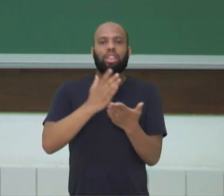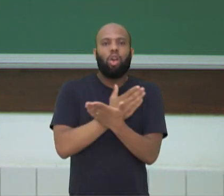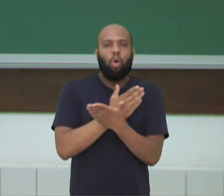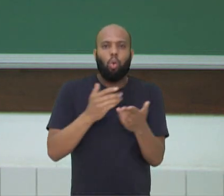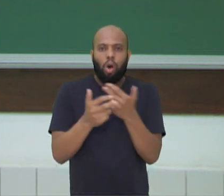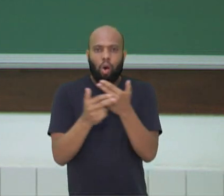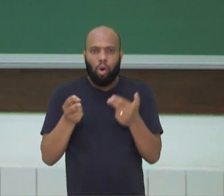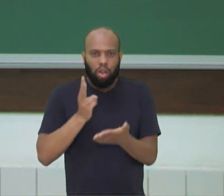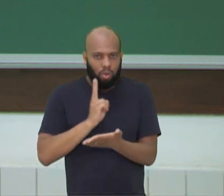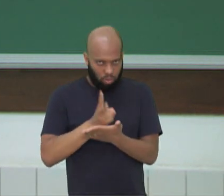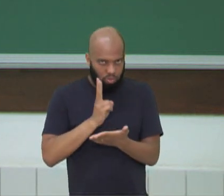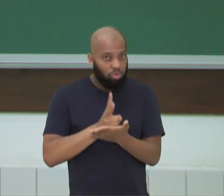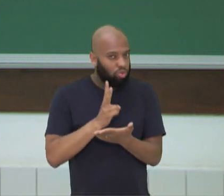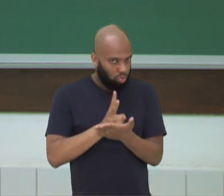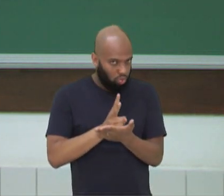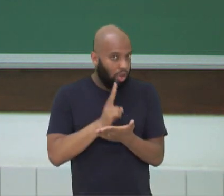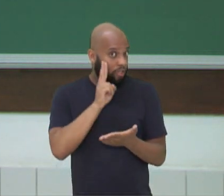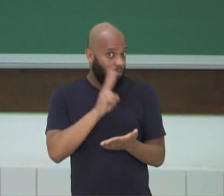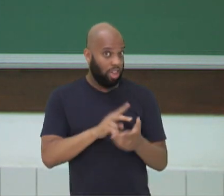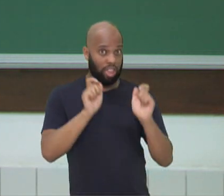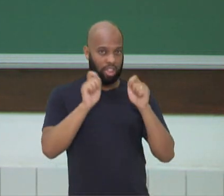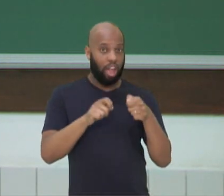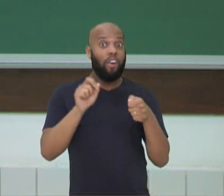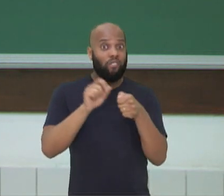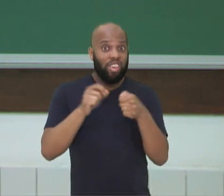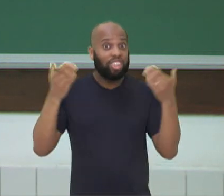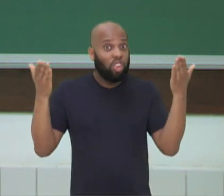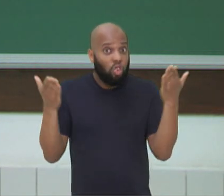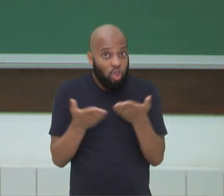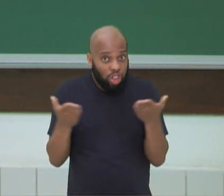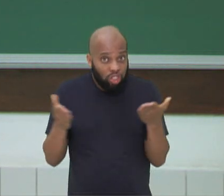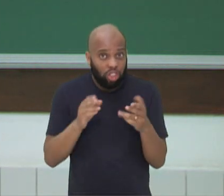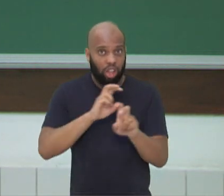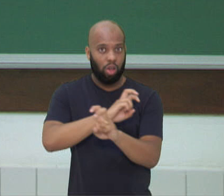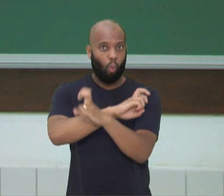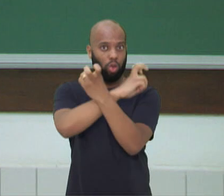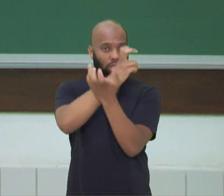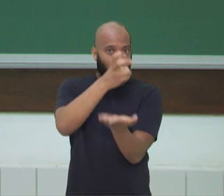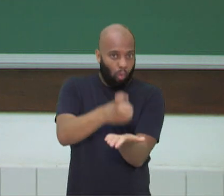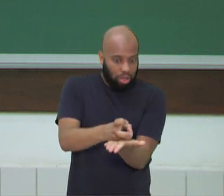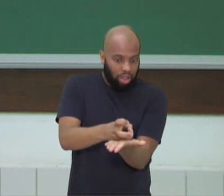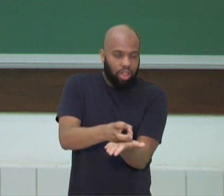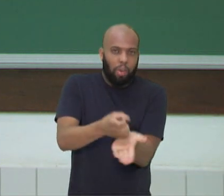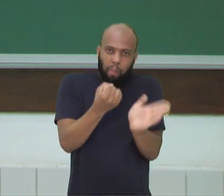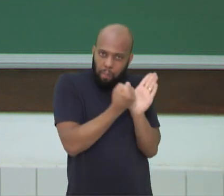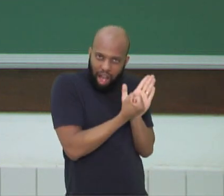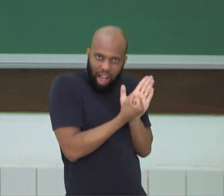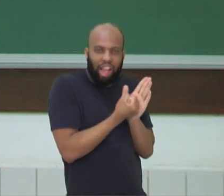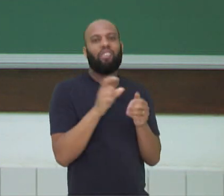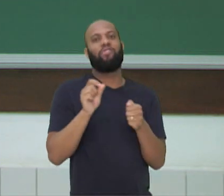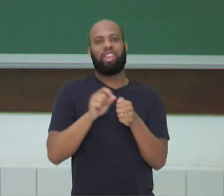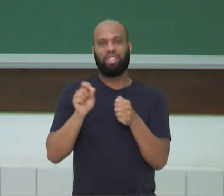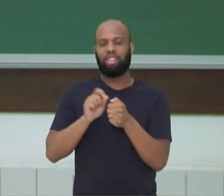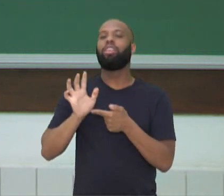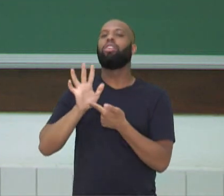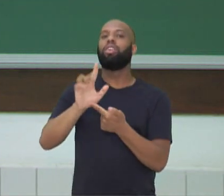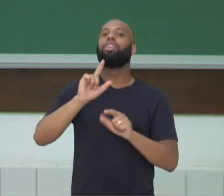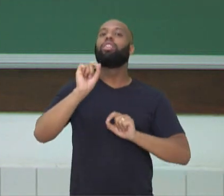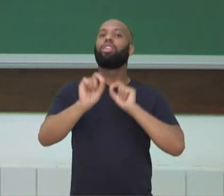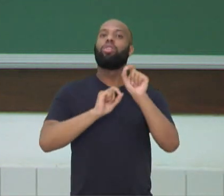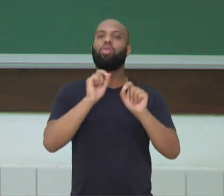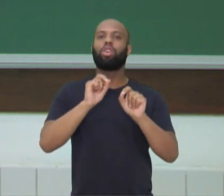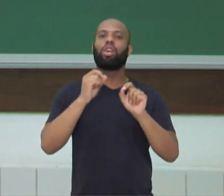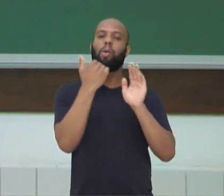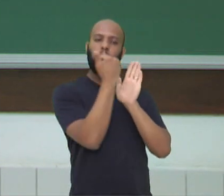preservadas. Vamos fazer fósseis hoje? Com certeza, eu imagino que vocês vão querer fazer muitos. Então eu vou mostrar para vocês a